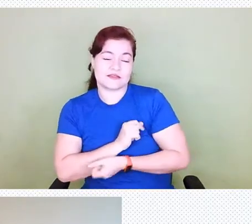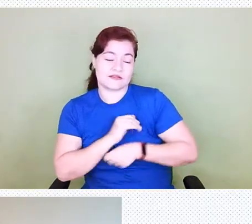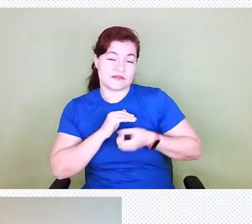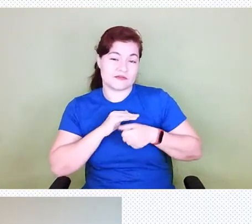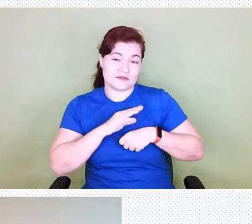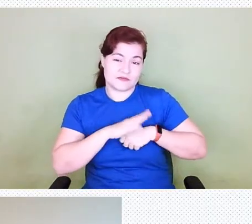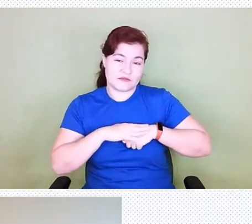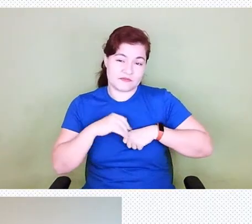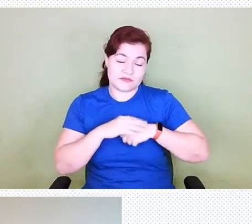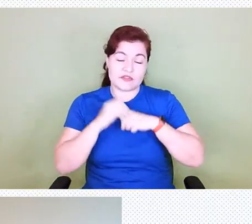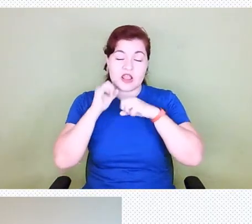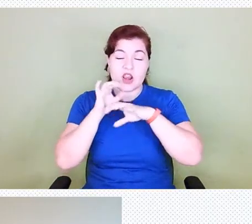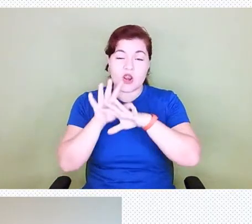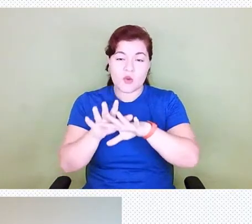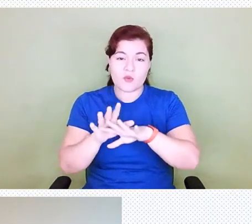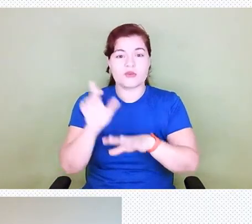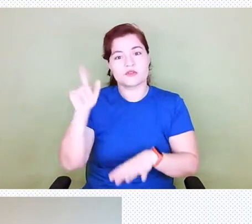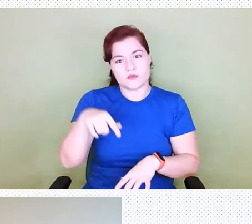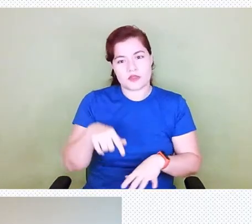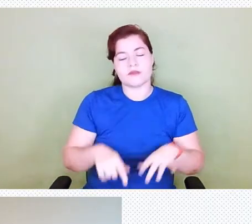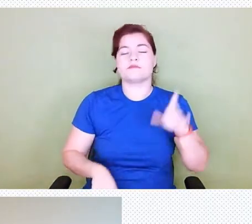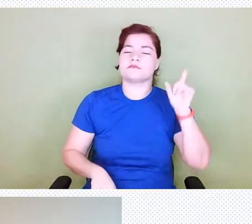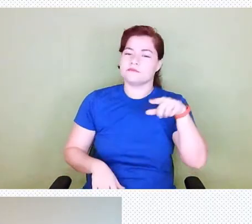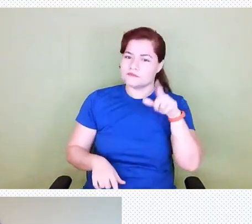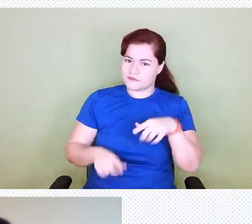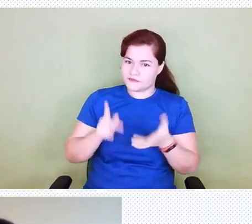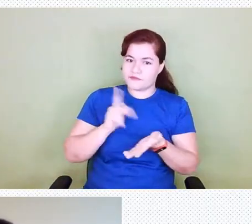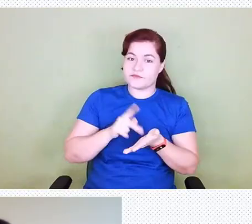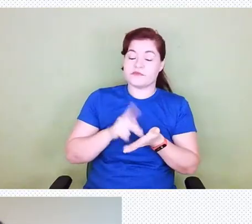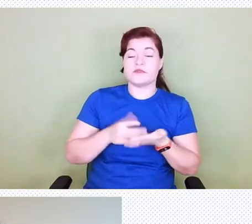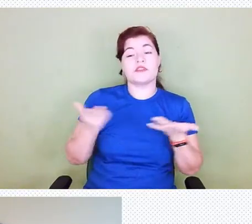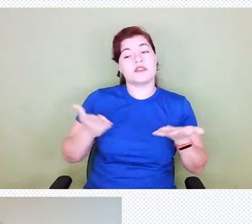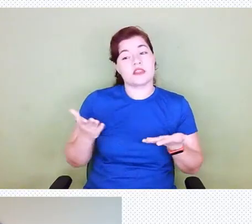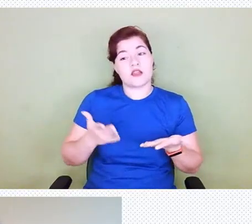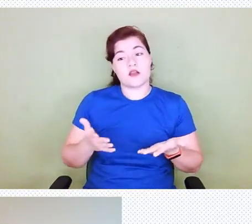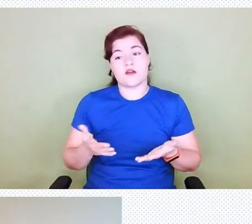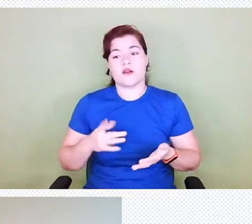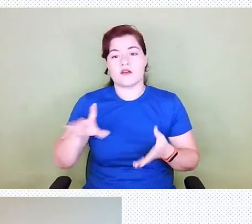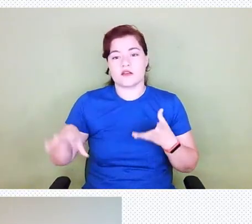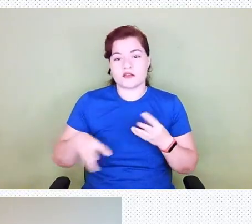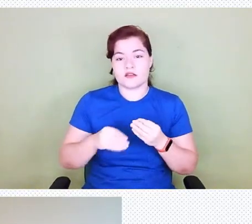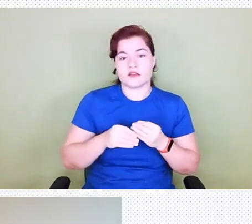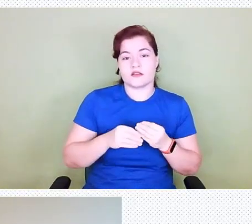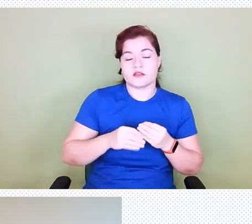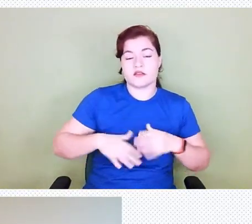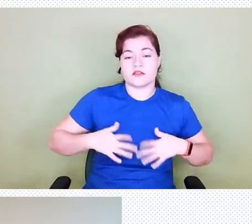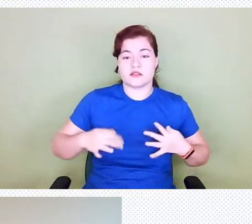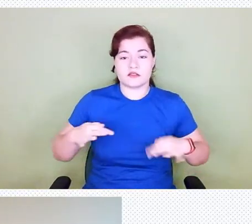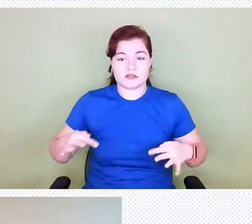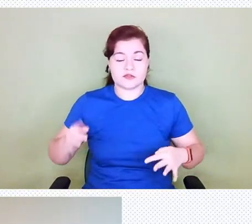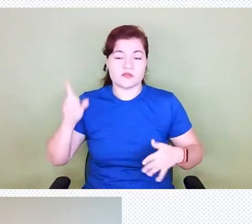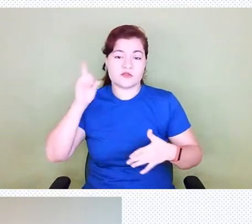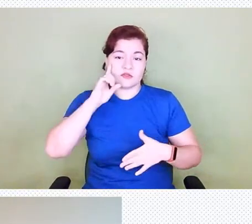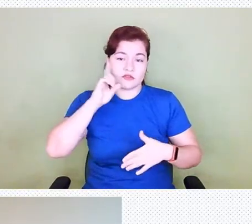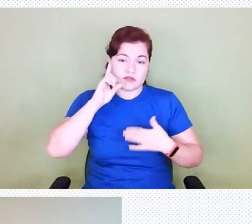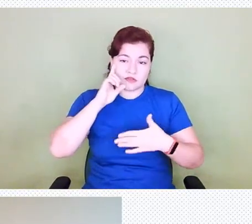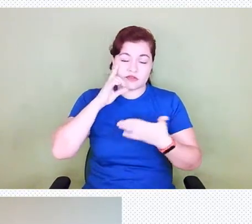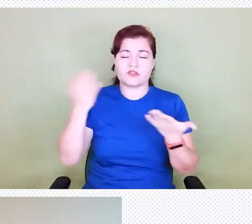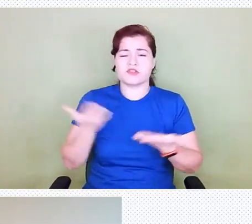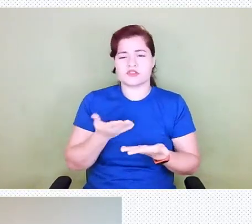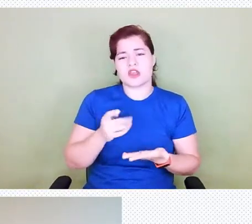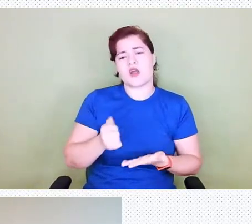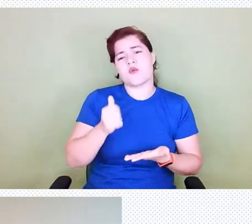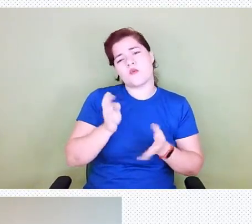mesmo? Verdade, Maria. E aí, falando das dores dos nossos dias, já conduzindo para o final